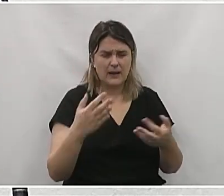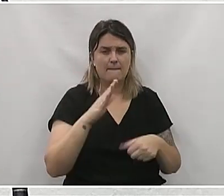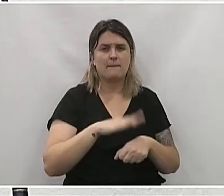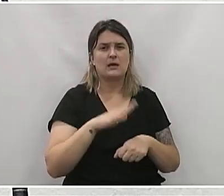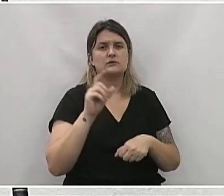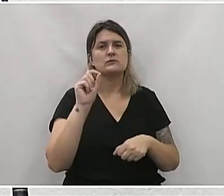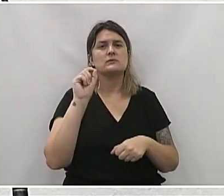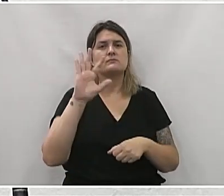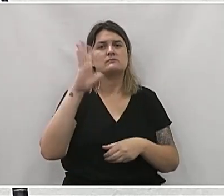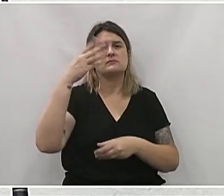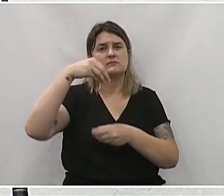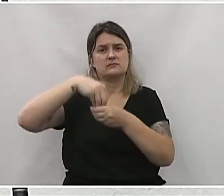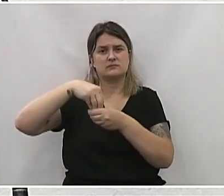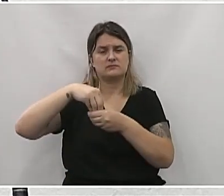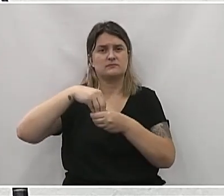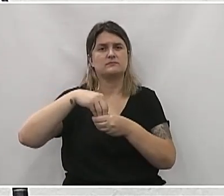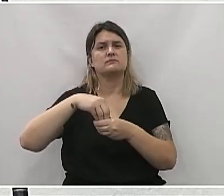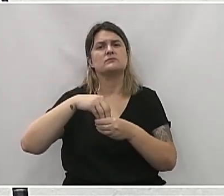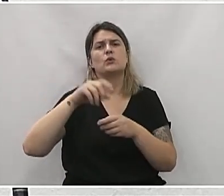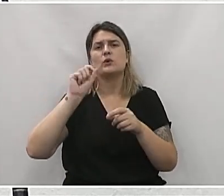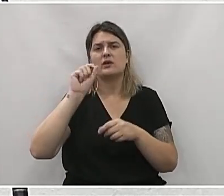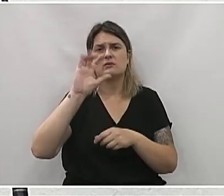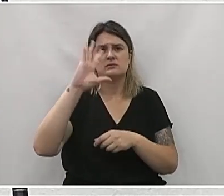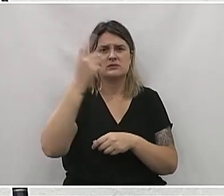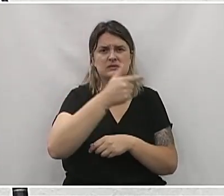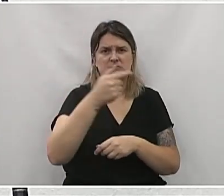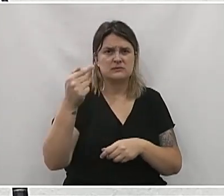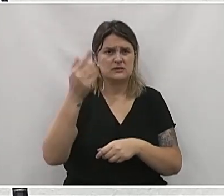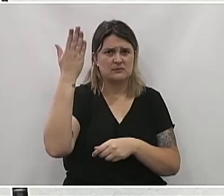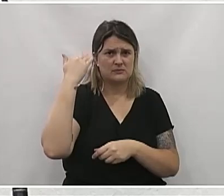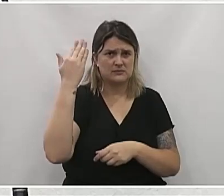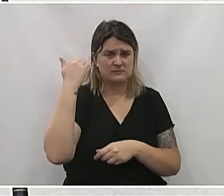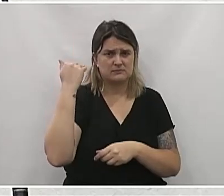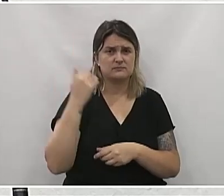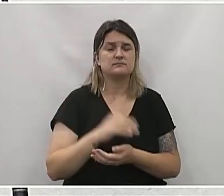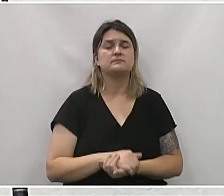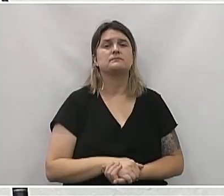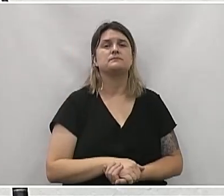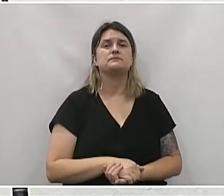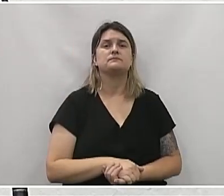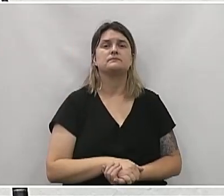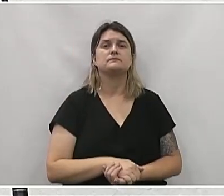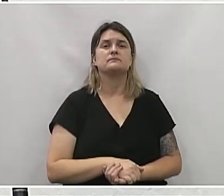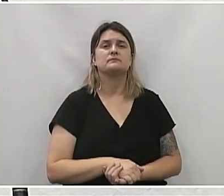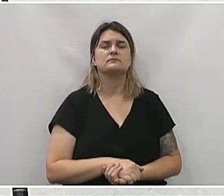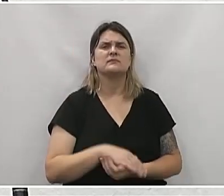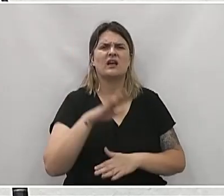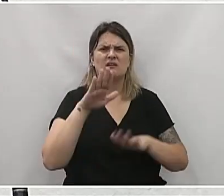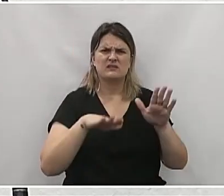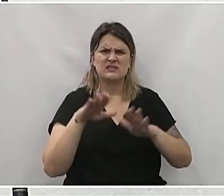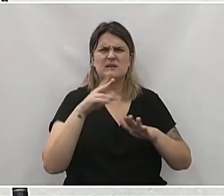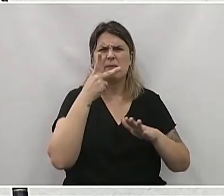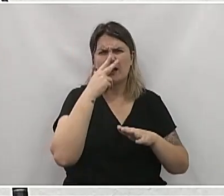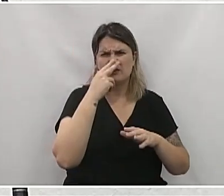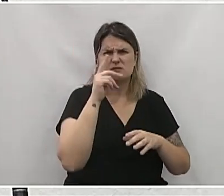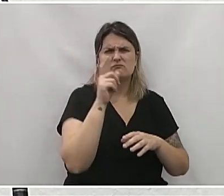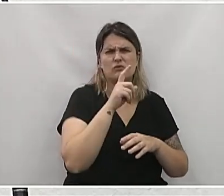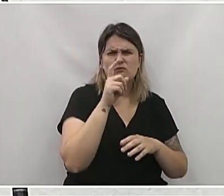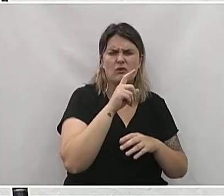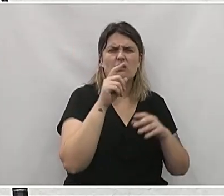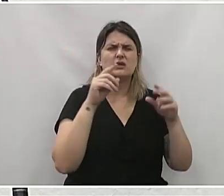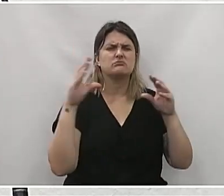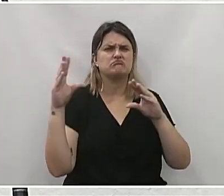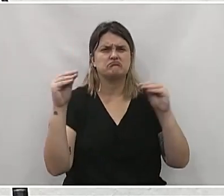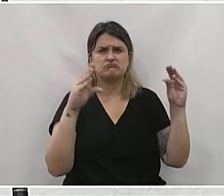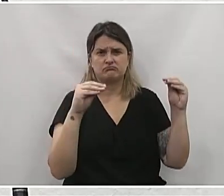a qual acontece aqui dentro, ou qual aconteceu na semana passada, durante a semana, referente a muitas vezes um disque-me-disque. É para